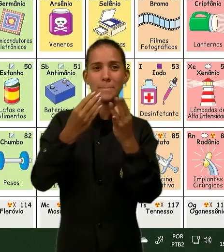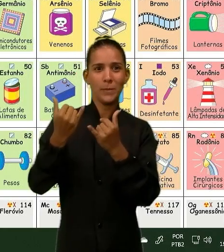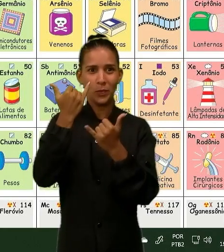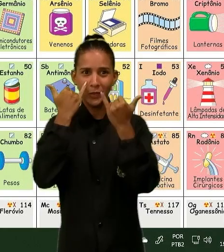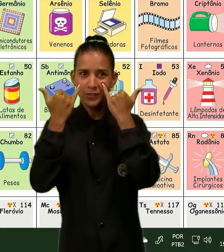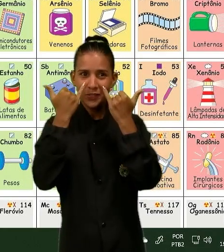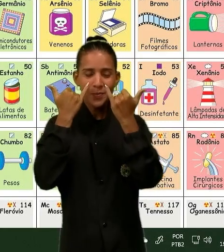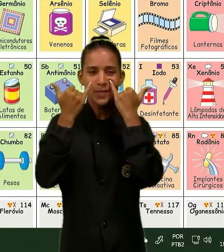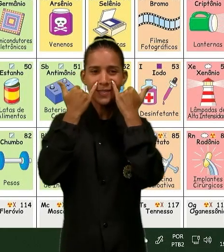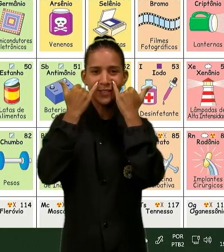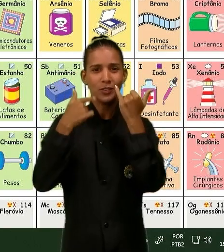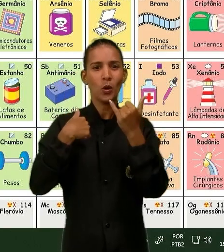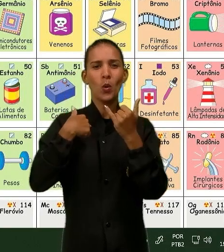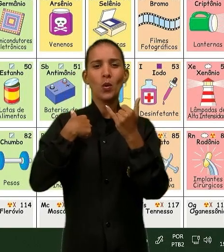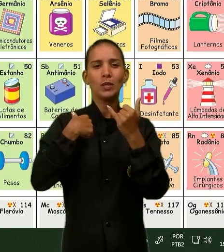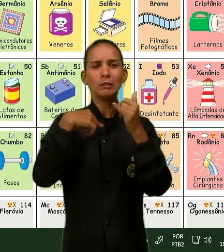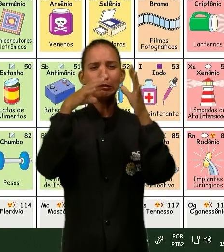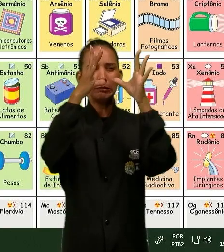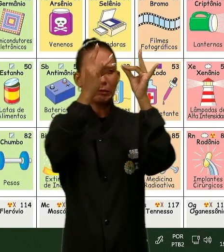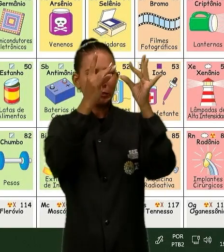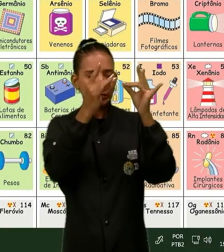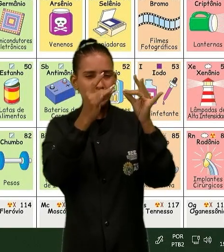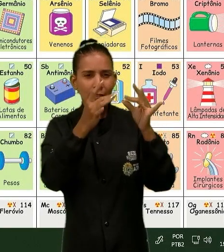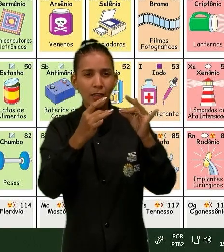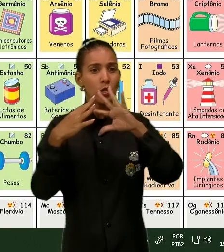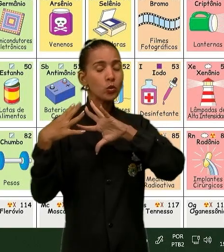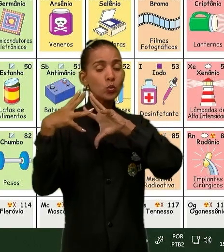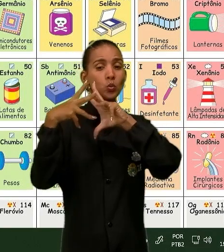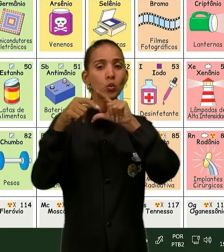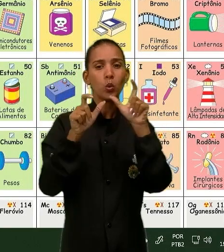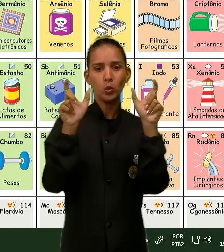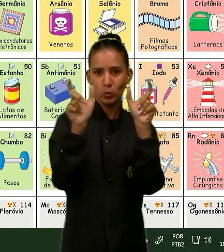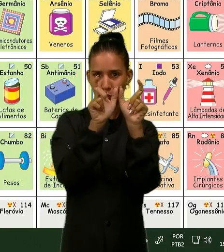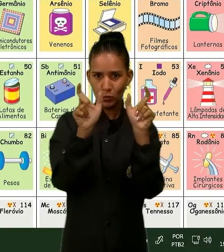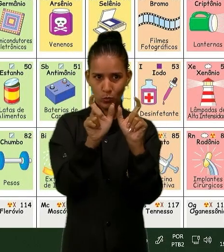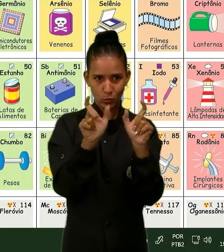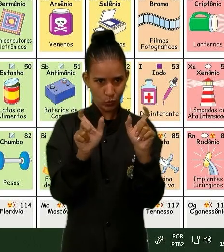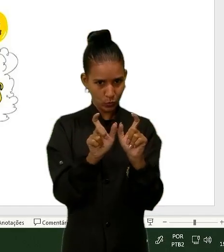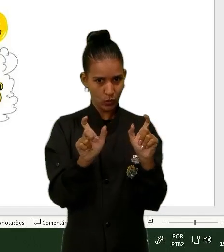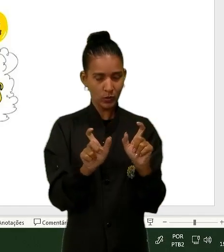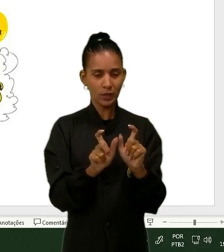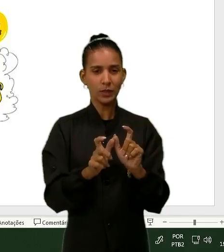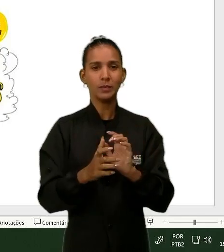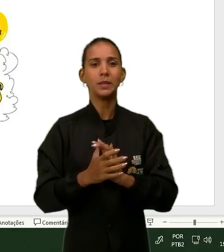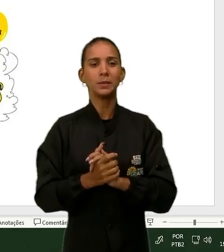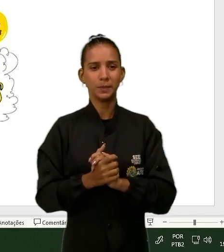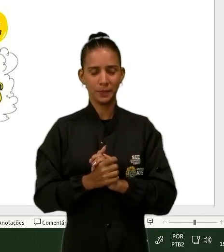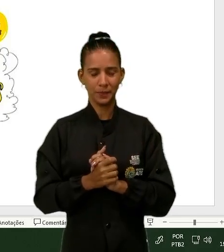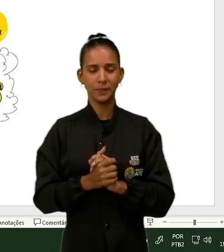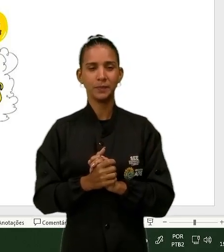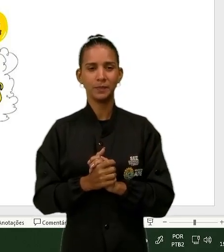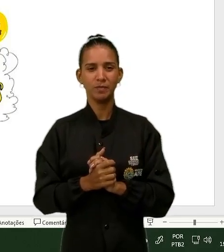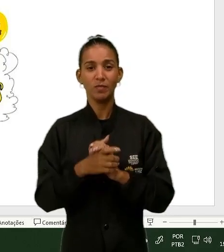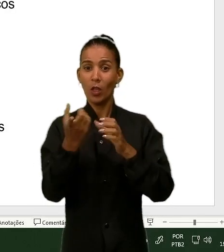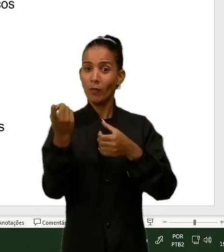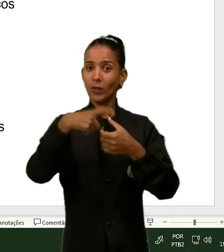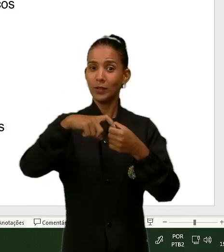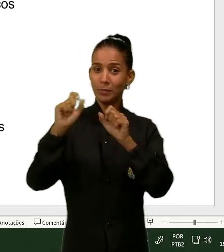periódica, ele vai mostrar ali para que ele serve. Então vamos voltar aqui para o nosso slide